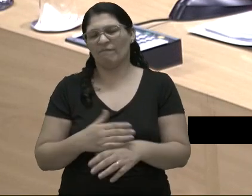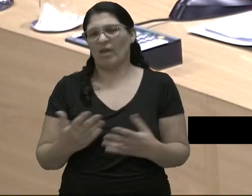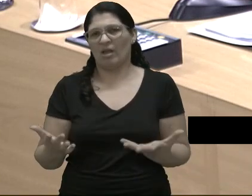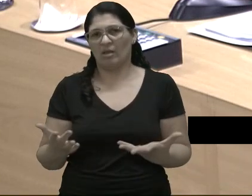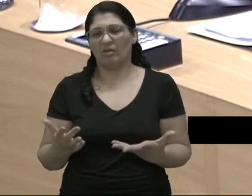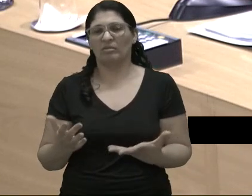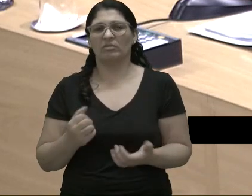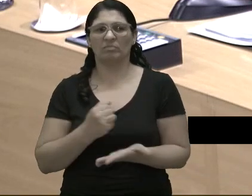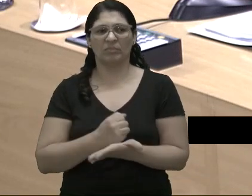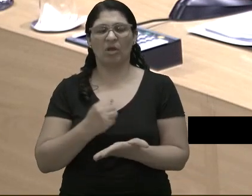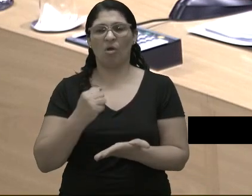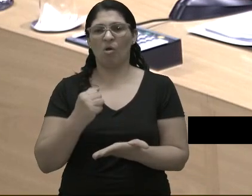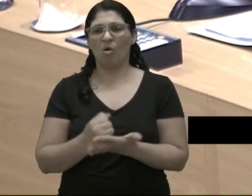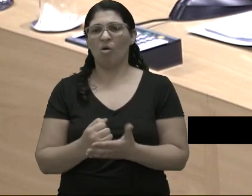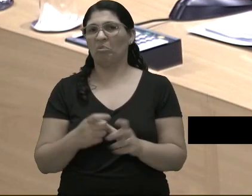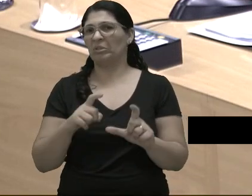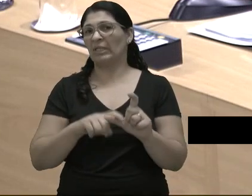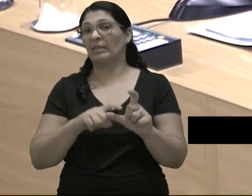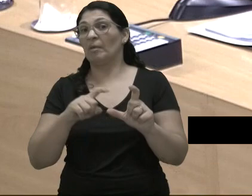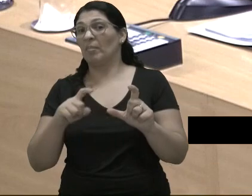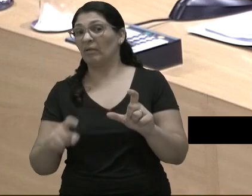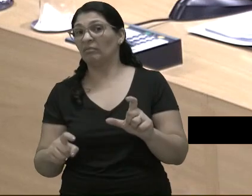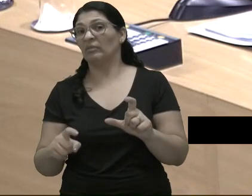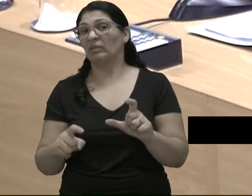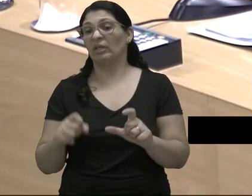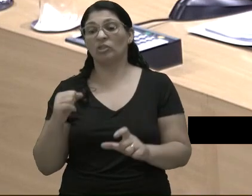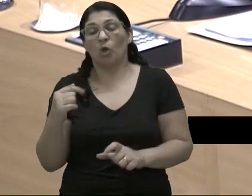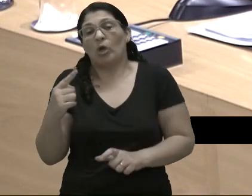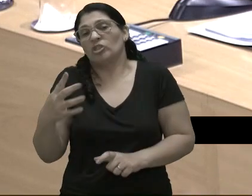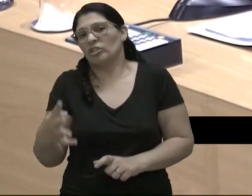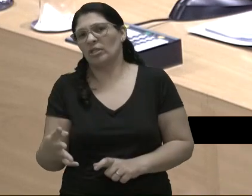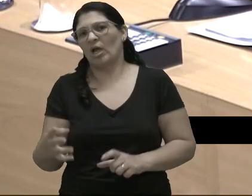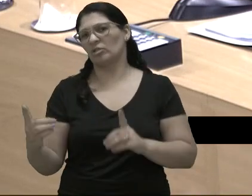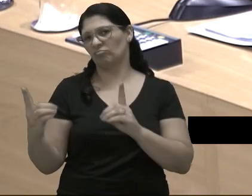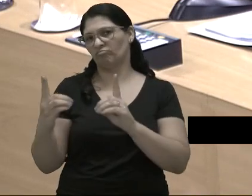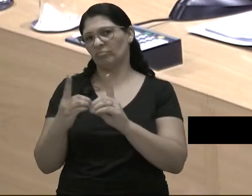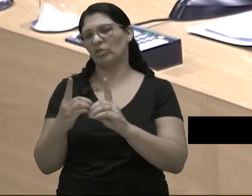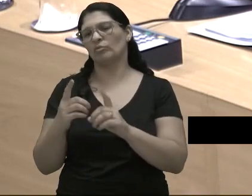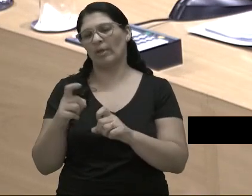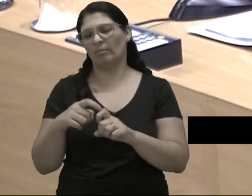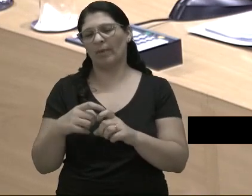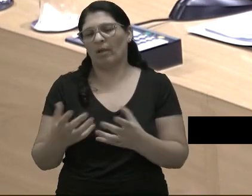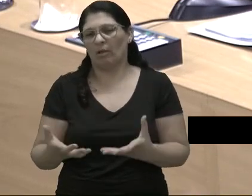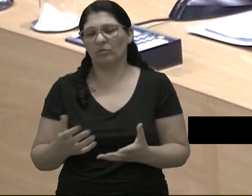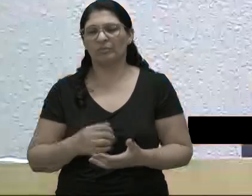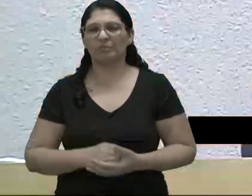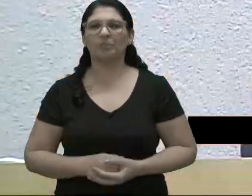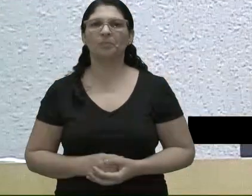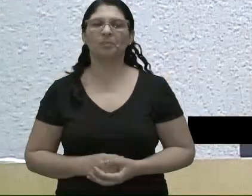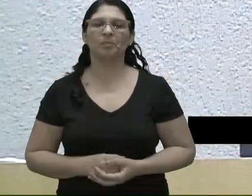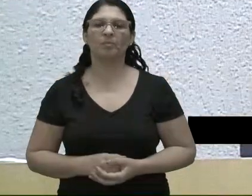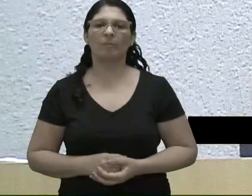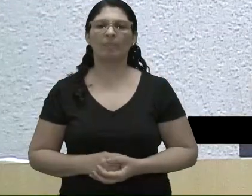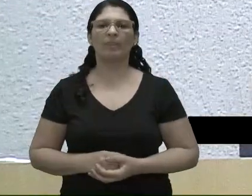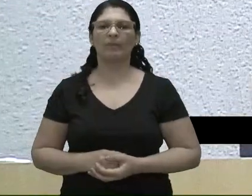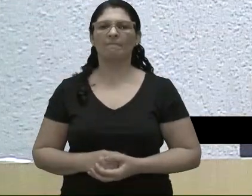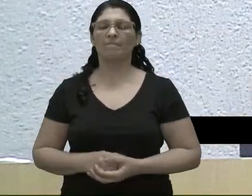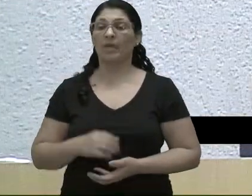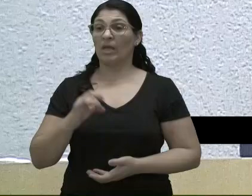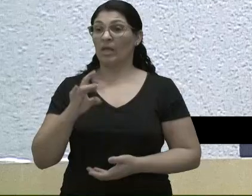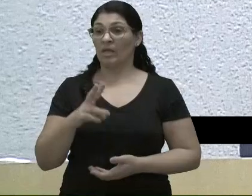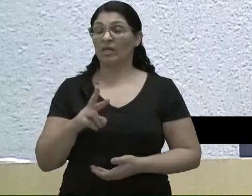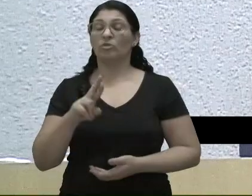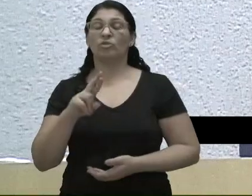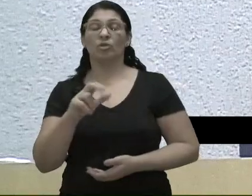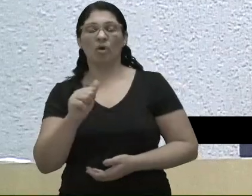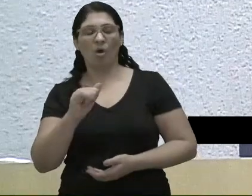é um contrato independente de produção, tá? De atendimentos médicos. Tá. E é só radiologia, então, né? É só o